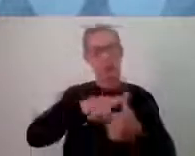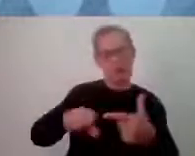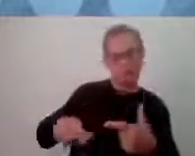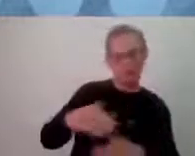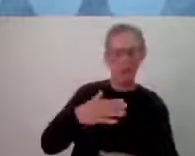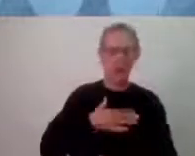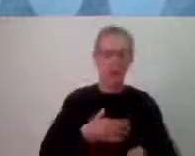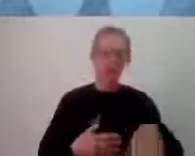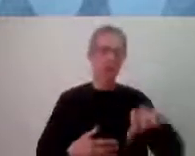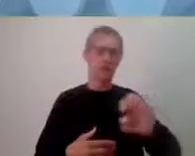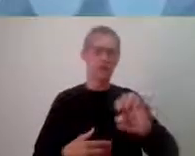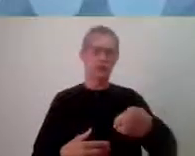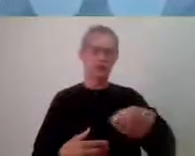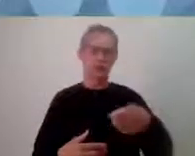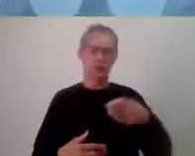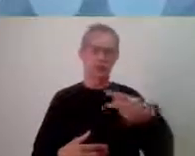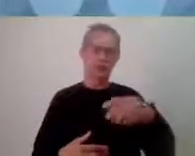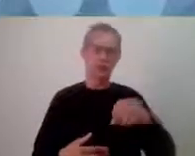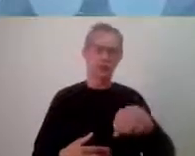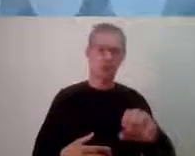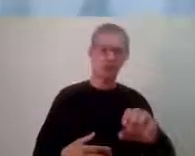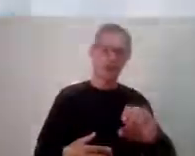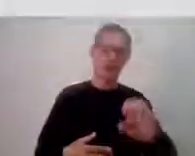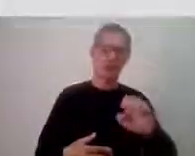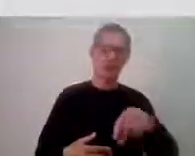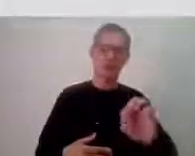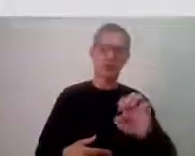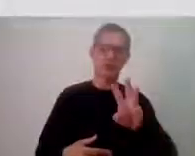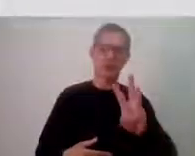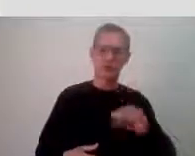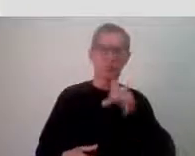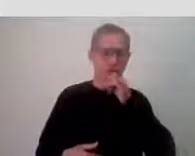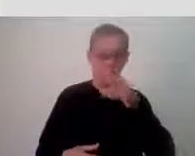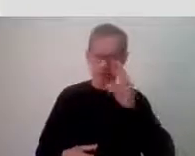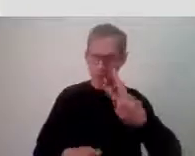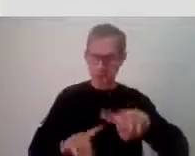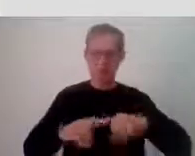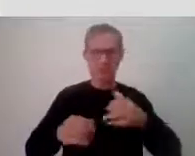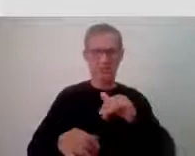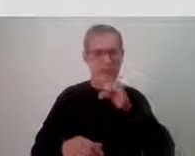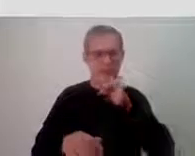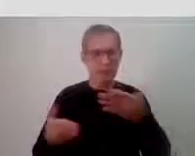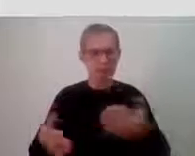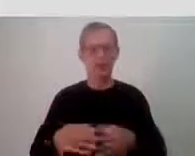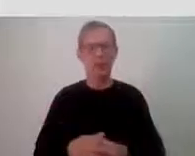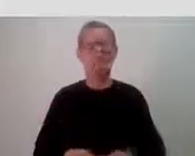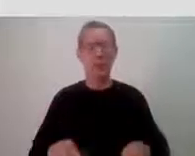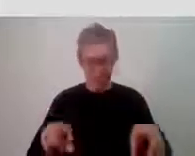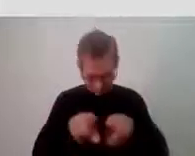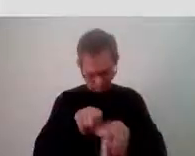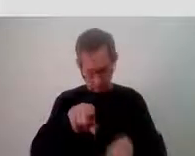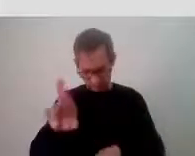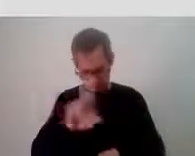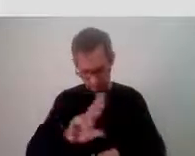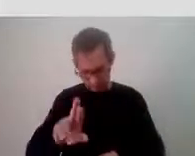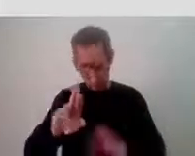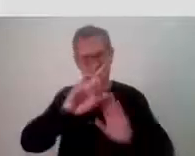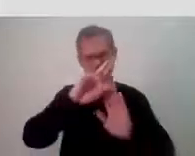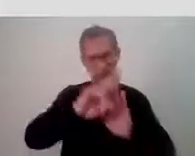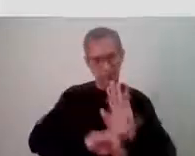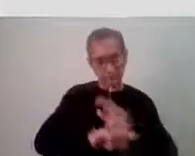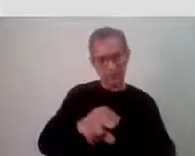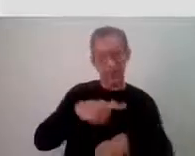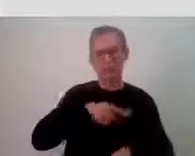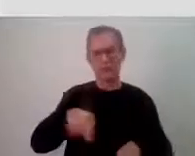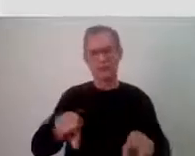meu expoente, 3. Vamos ver um exemplo? Acompanhe no quadro. Nesse exemplo aqui, além de você usar as regras,